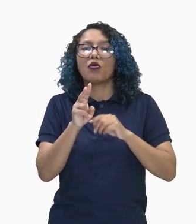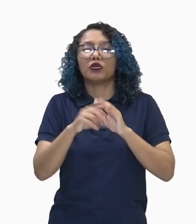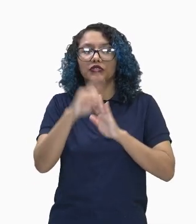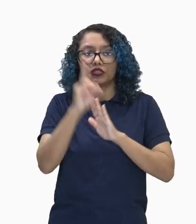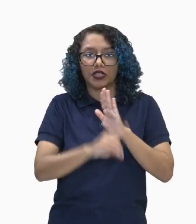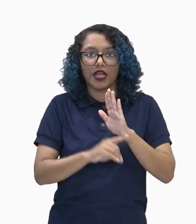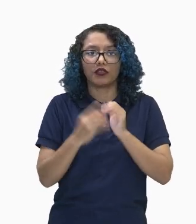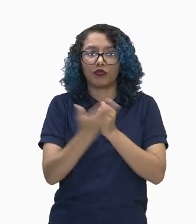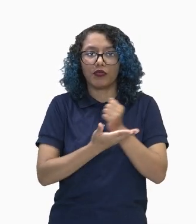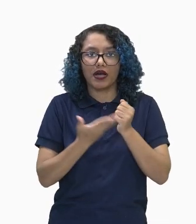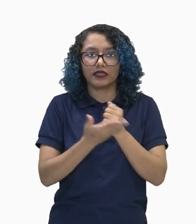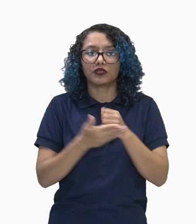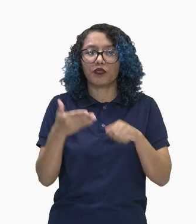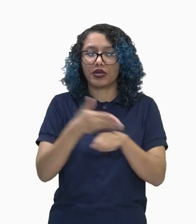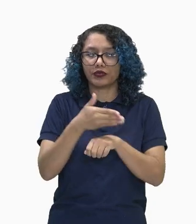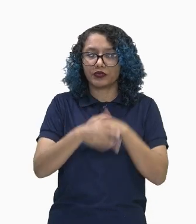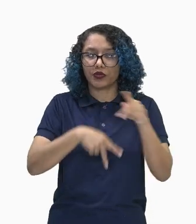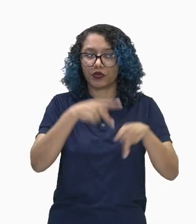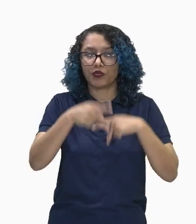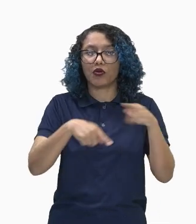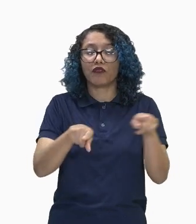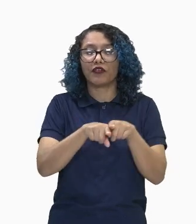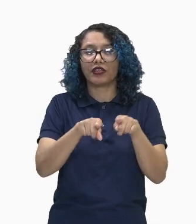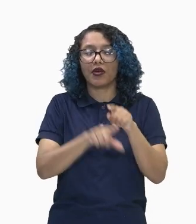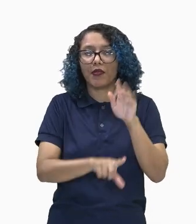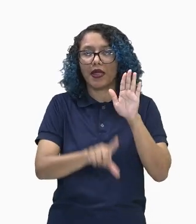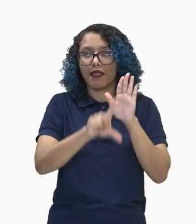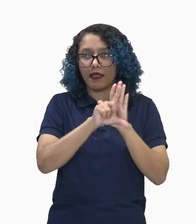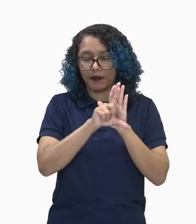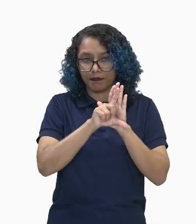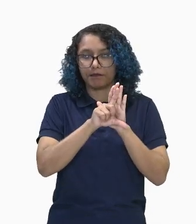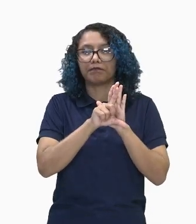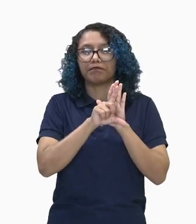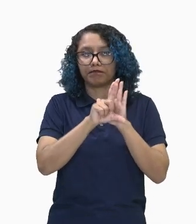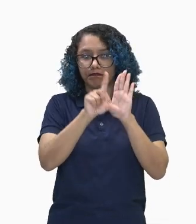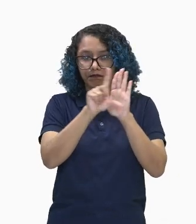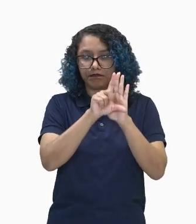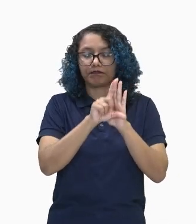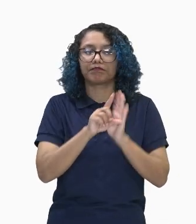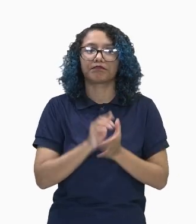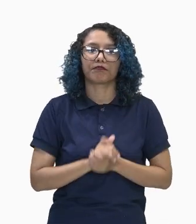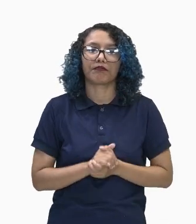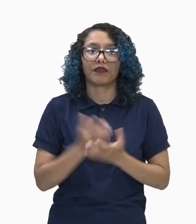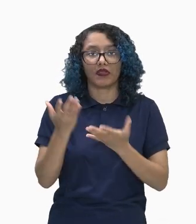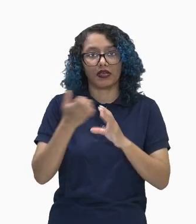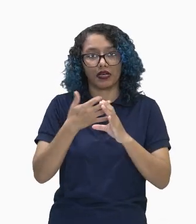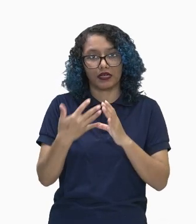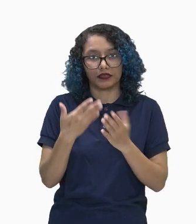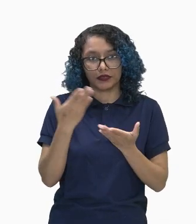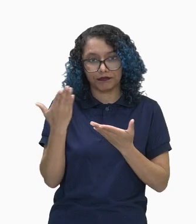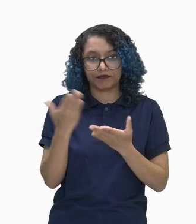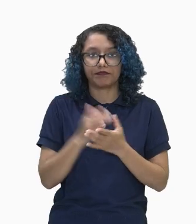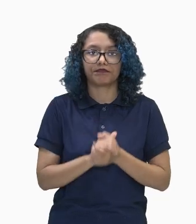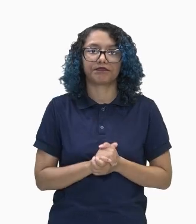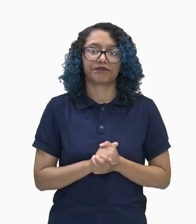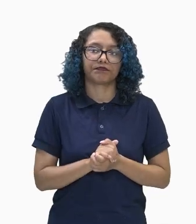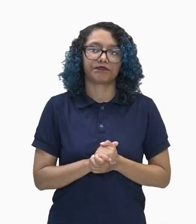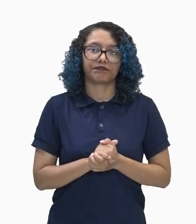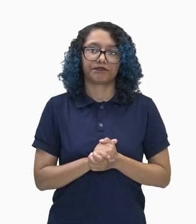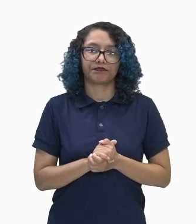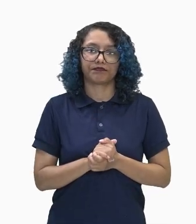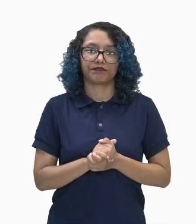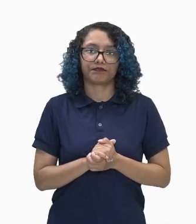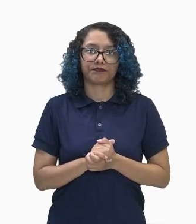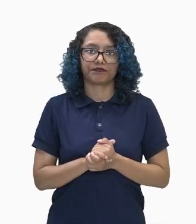participação popular e legalidade, né? São aí as características do estado de bem-estar social, certo? E aí nós vamos então